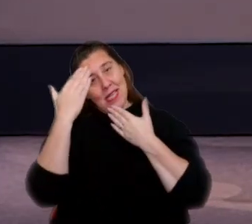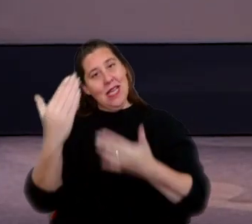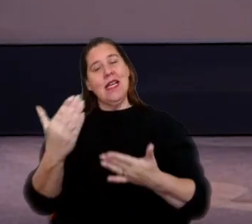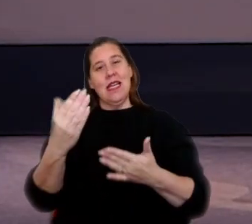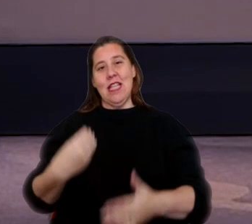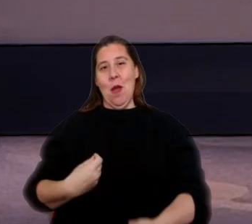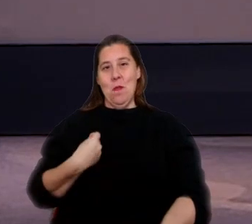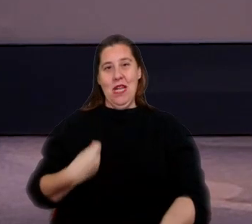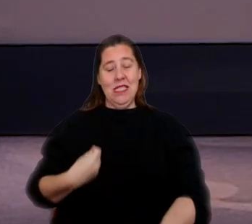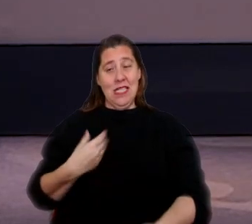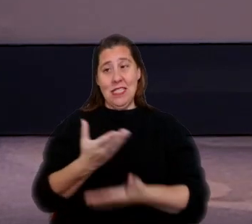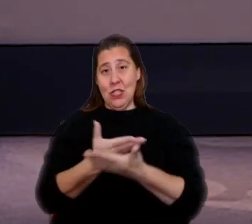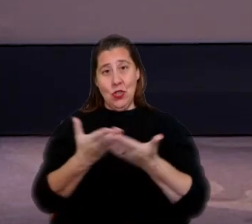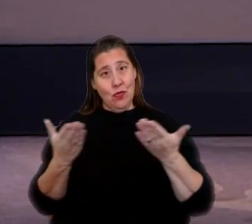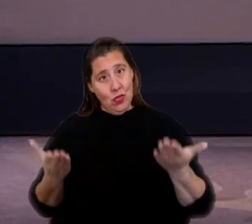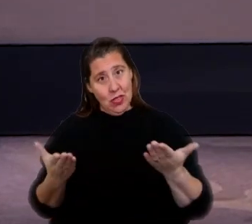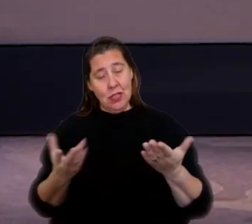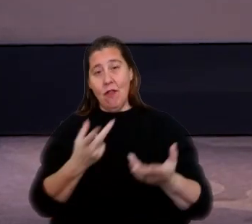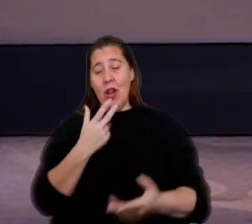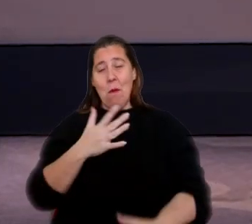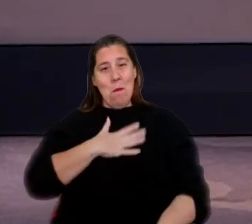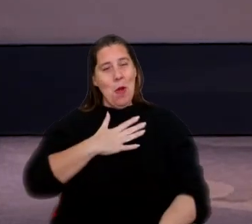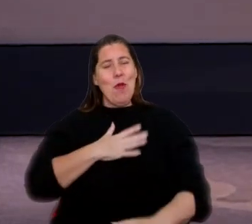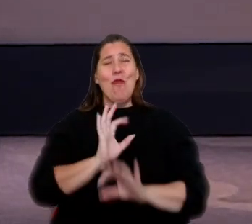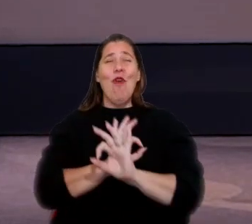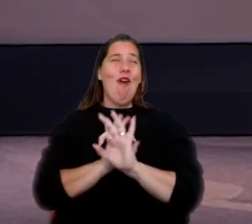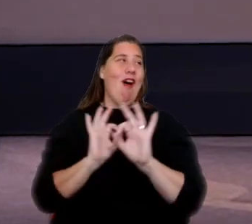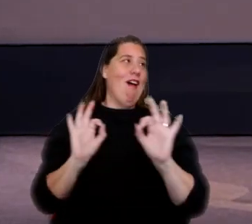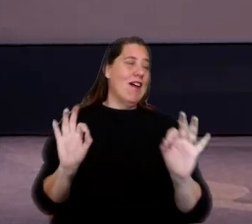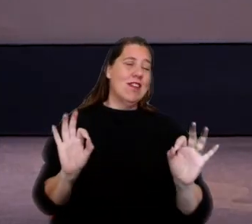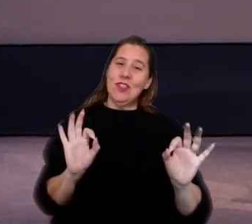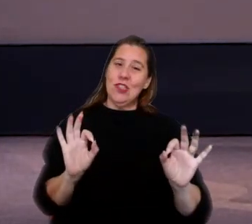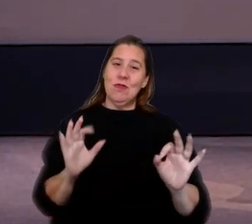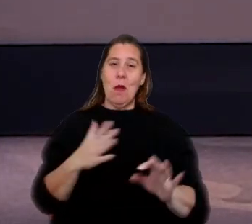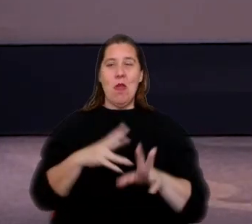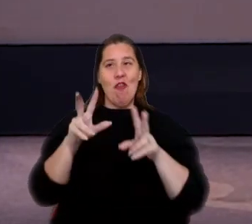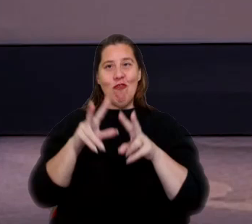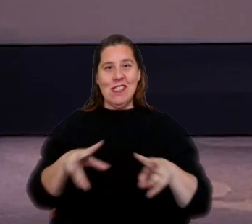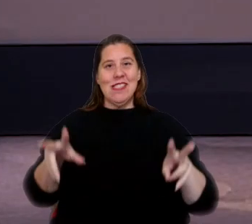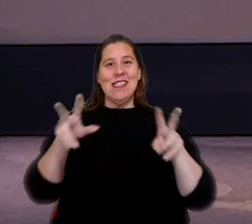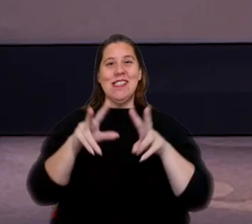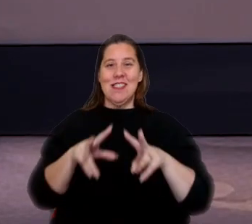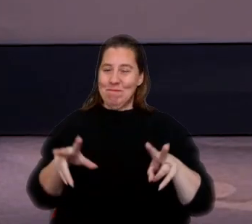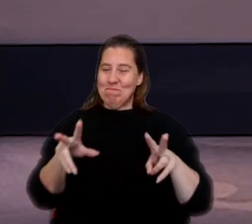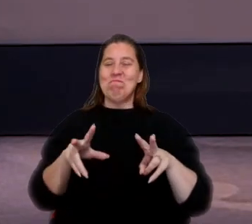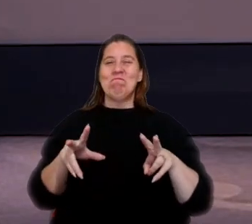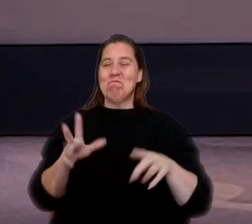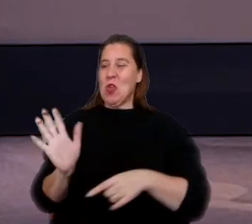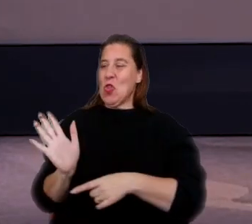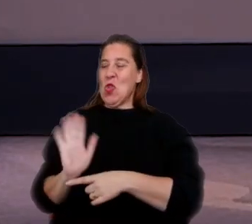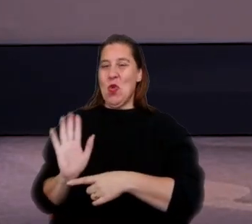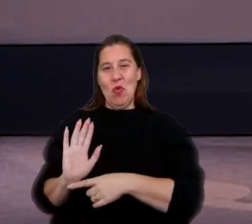Bem, eu queria agradecer muito a presença de vocês, dizer que para mim foi ótimo, porque a minha visão do filme saiu